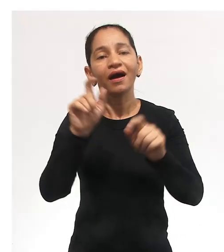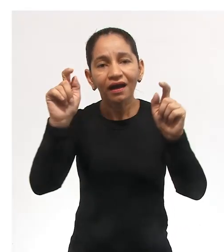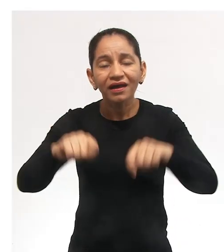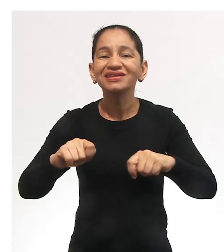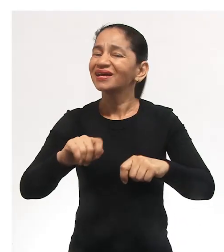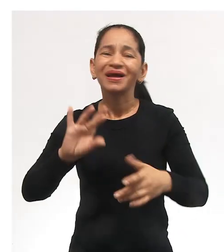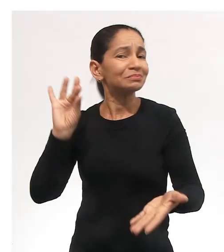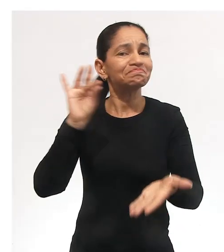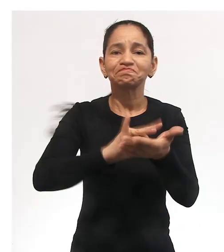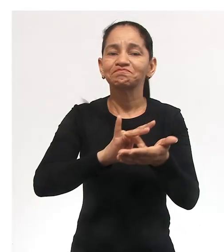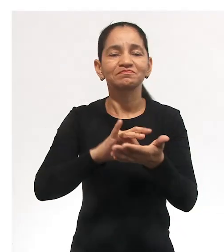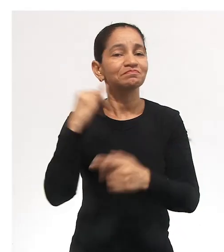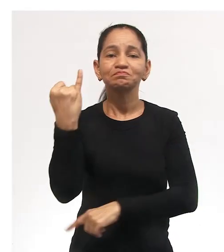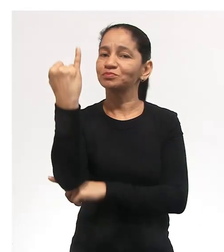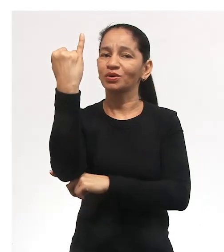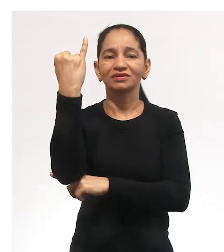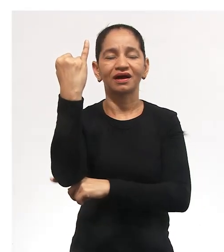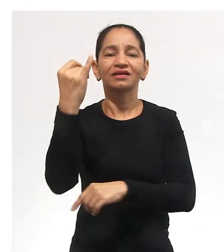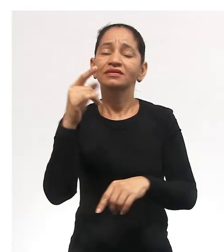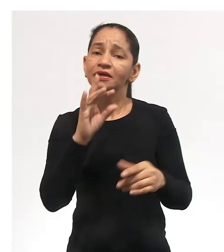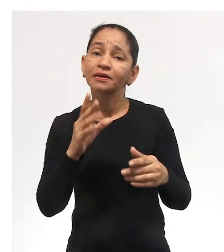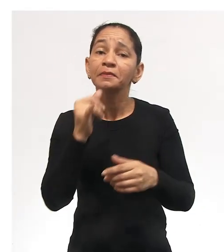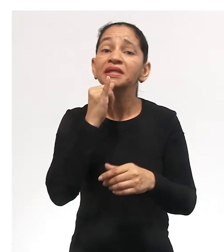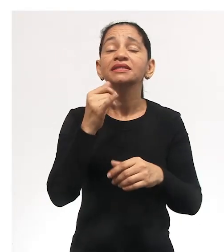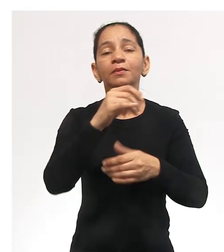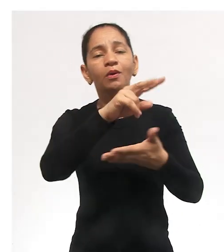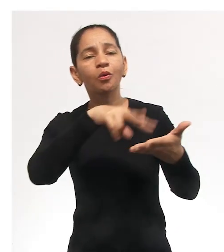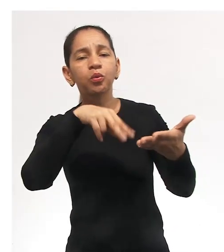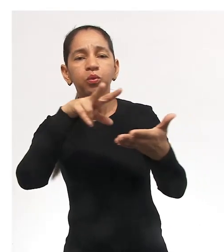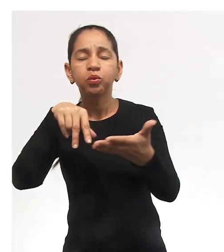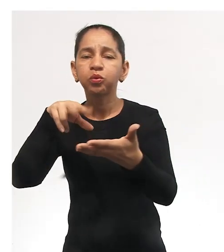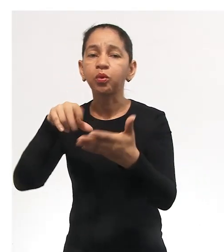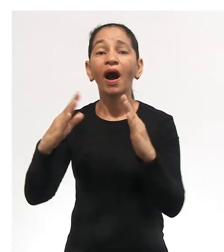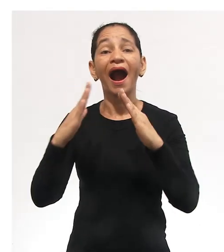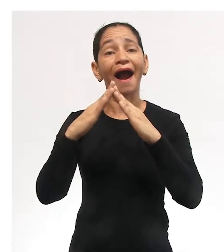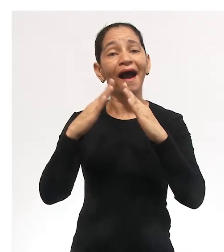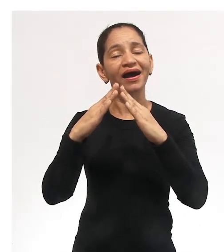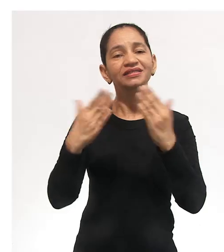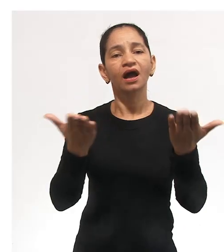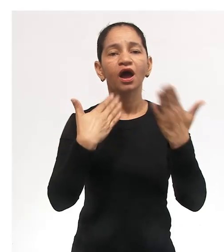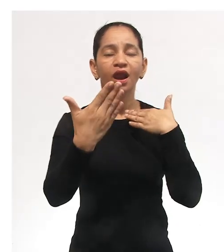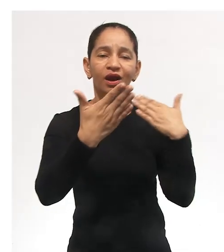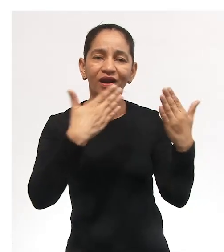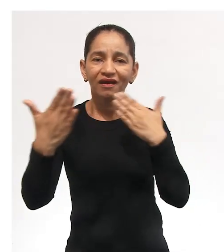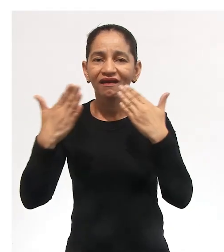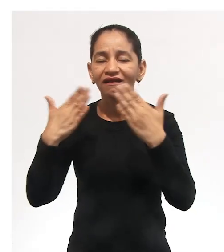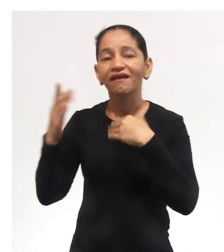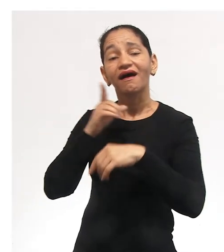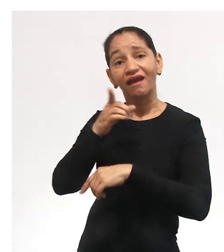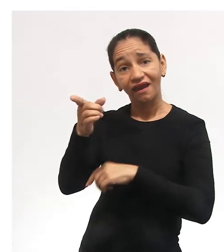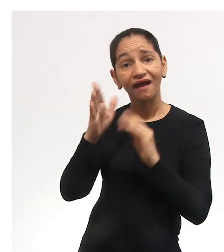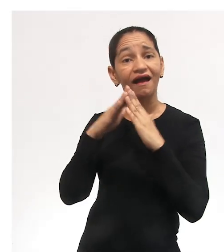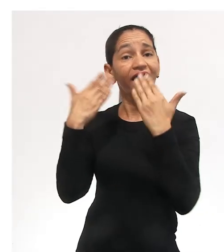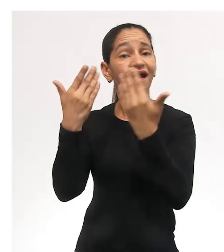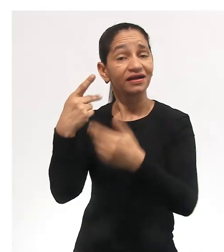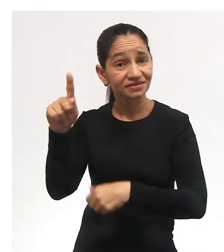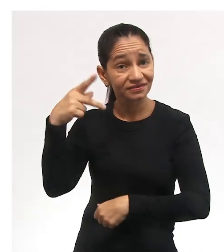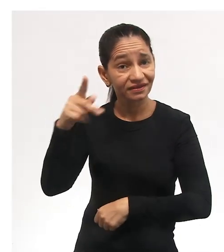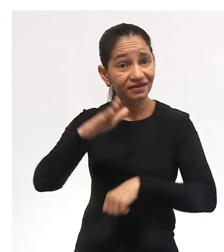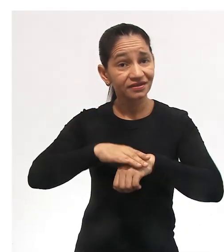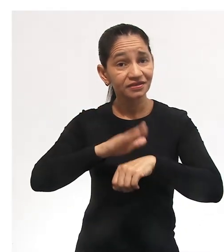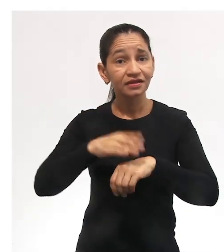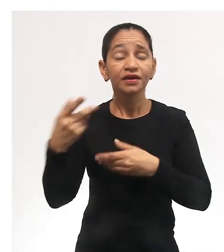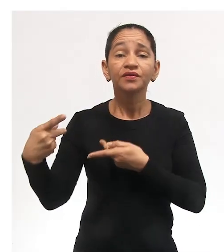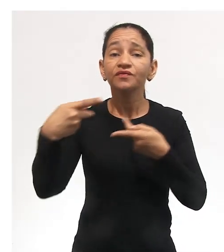alfabetização e letramento é crucial. Atividades como leitura em voz alta, conversas diárias